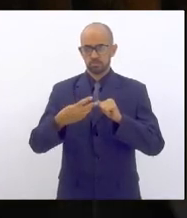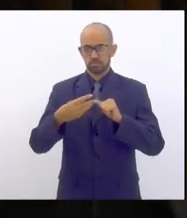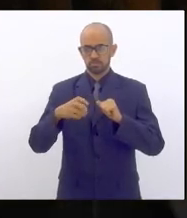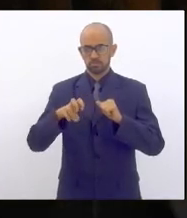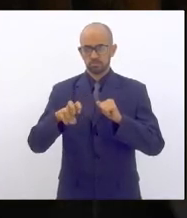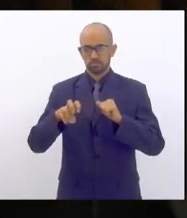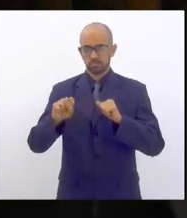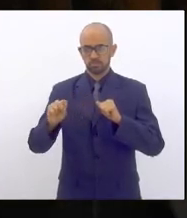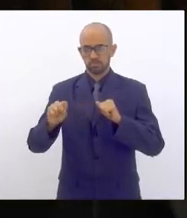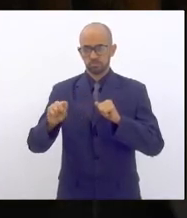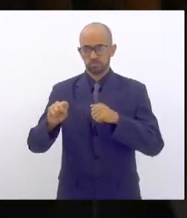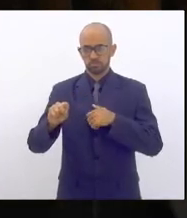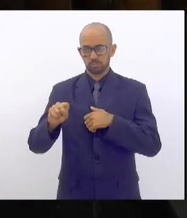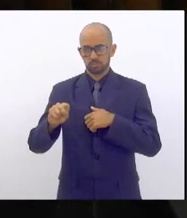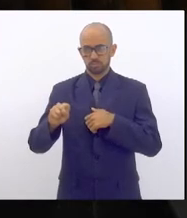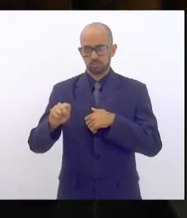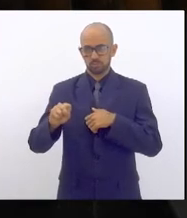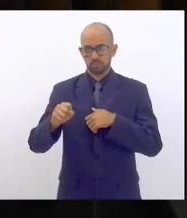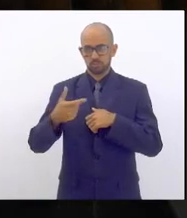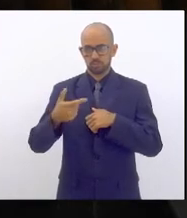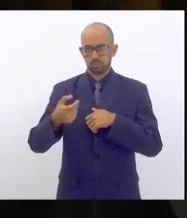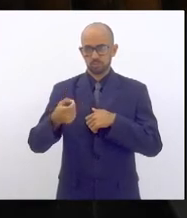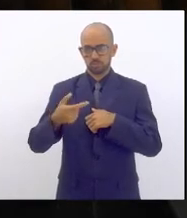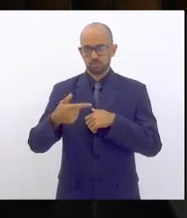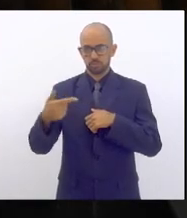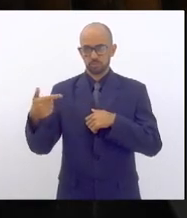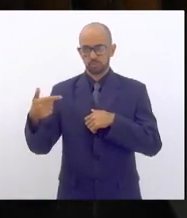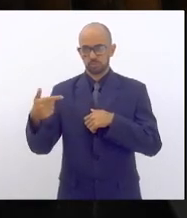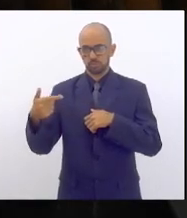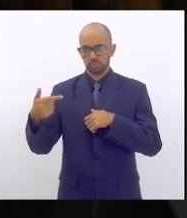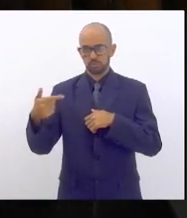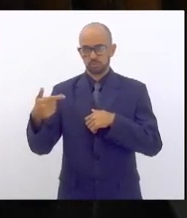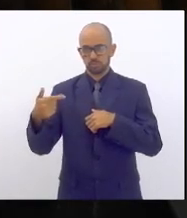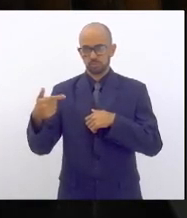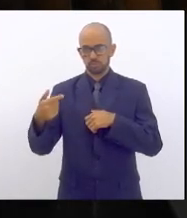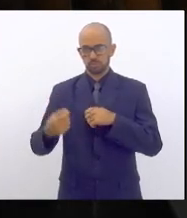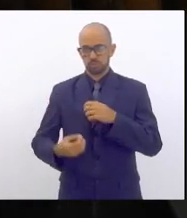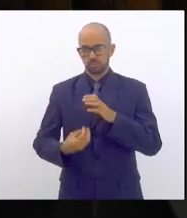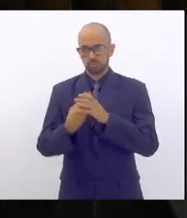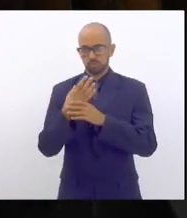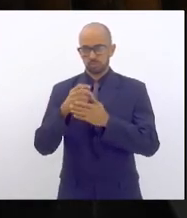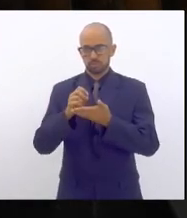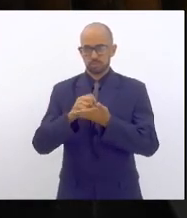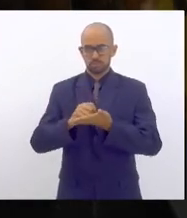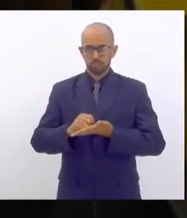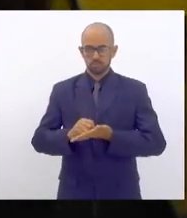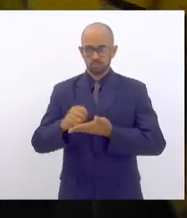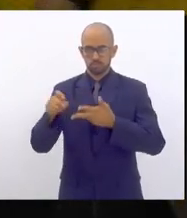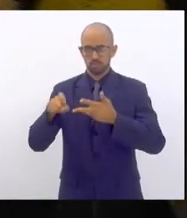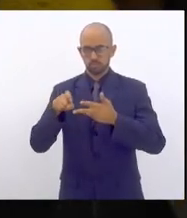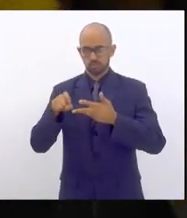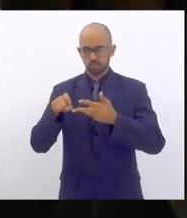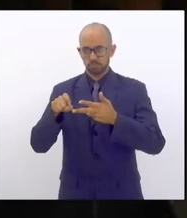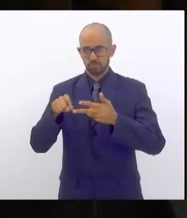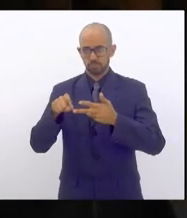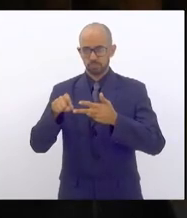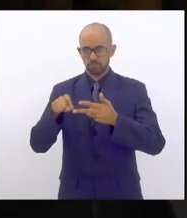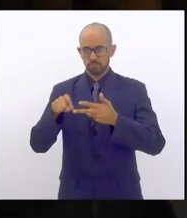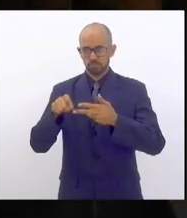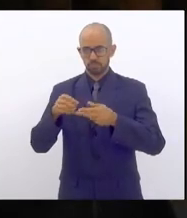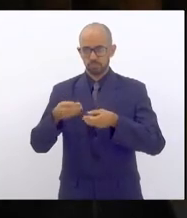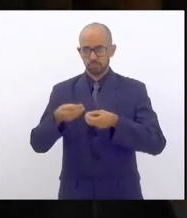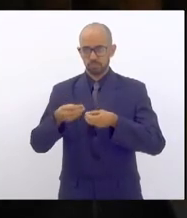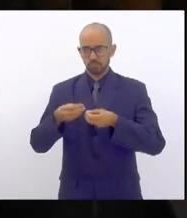6358 de 22, de autoria do Poder Executivo, que dispõe